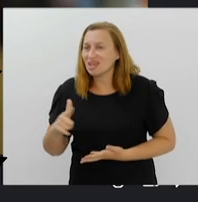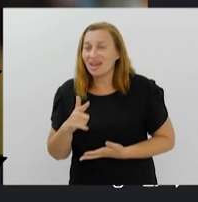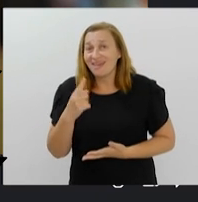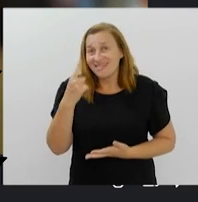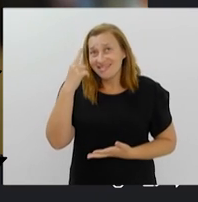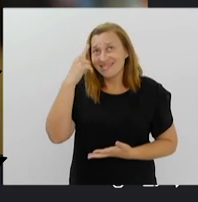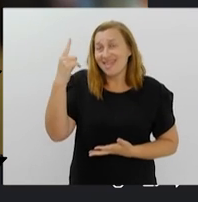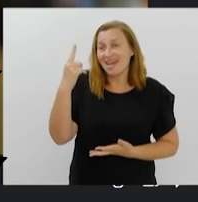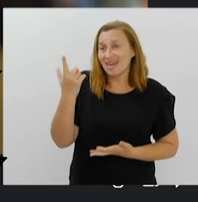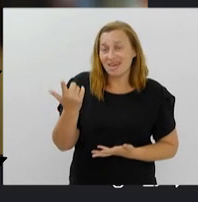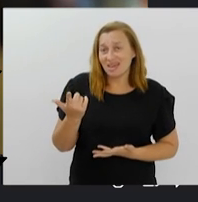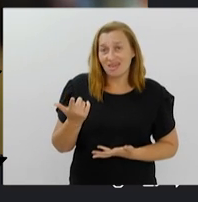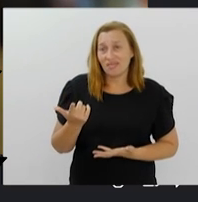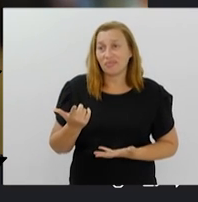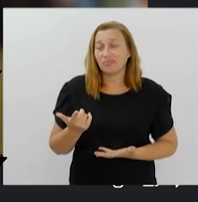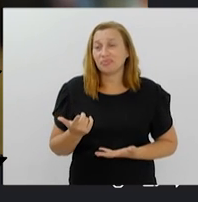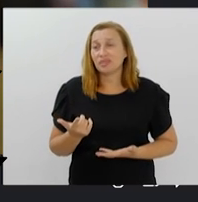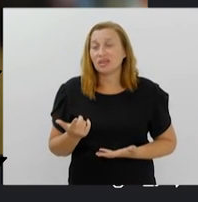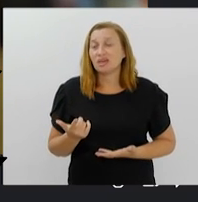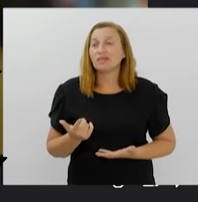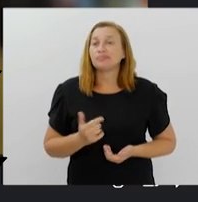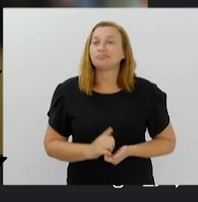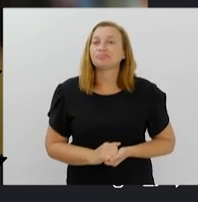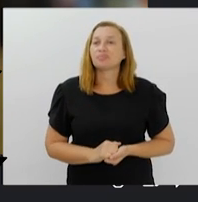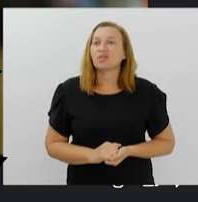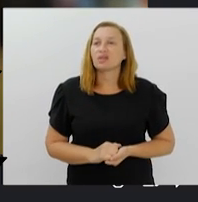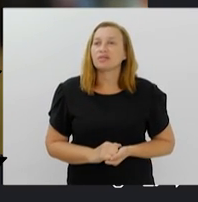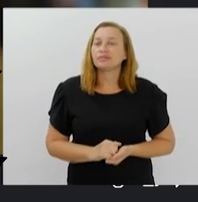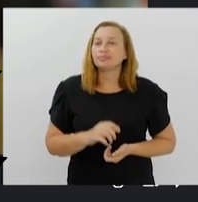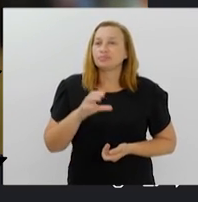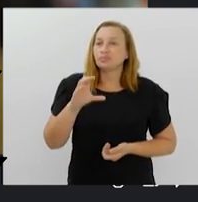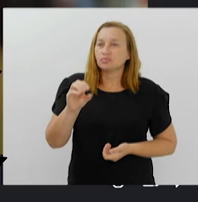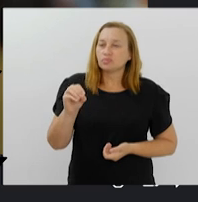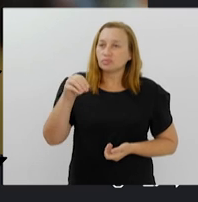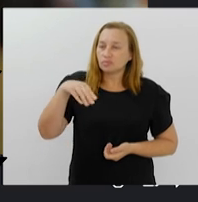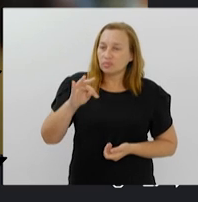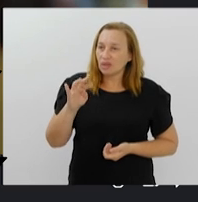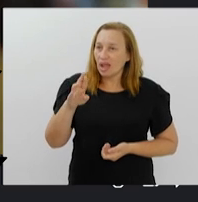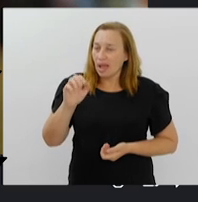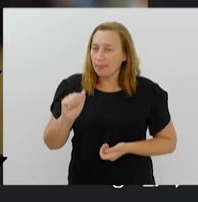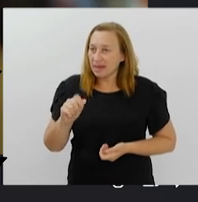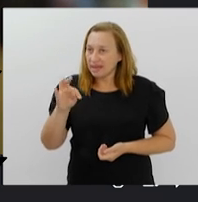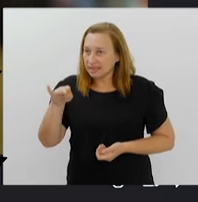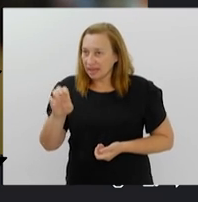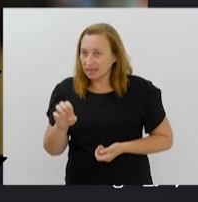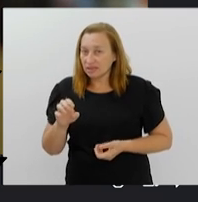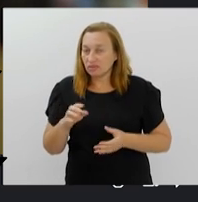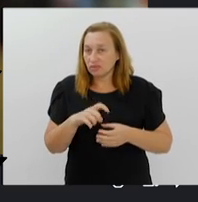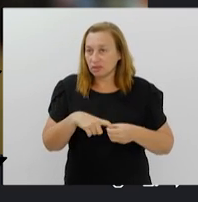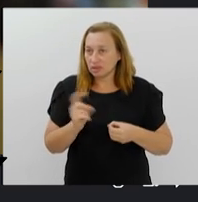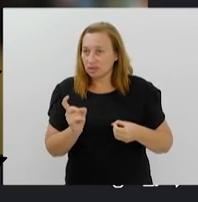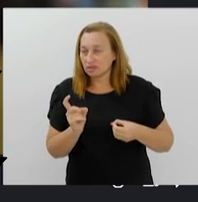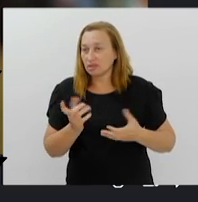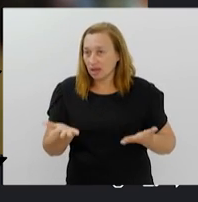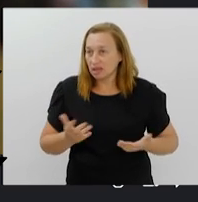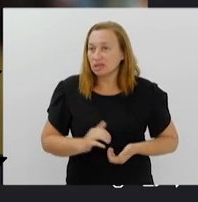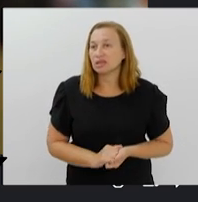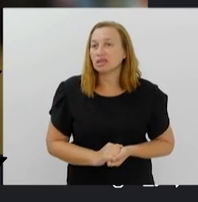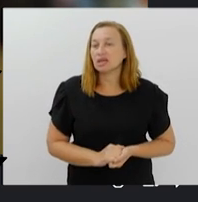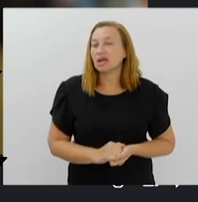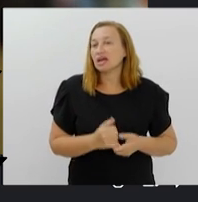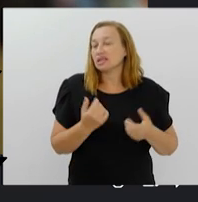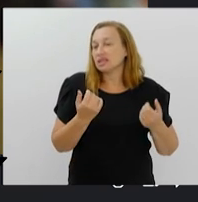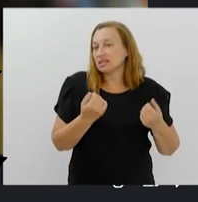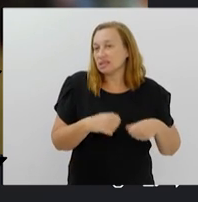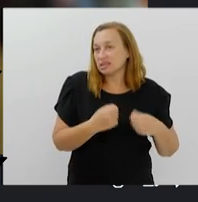mutualismo nesse caso e muito menos a ideia de portabilidade que também foi desvirtuada a portabilidade de carências